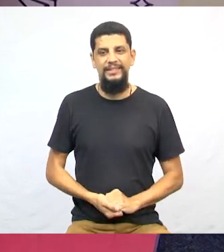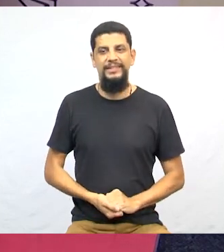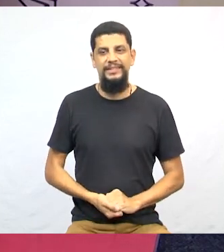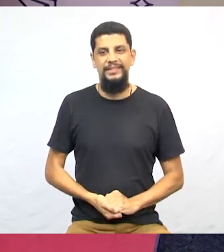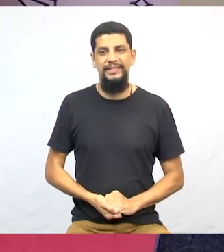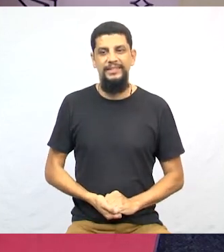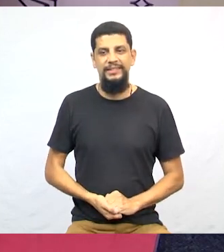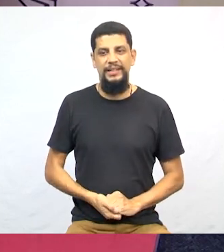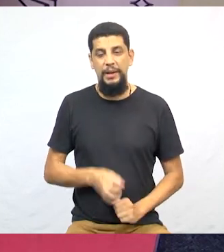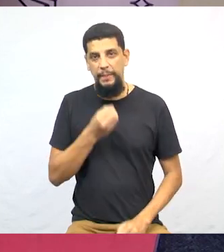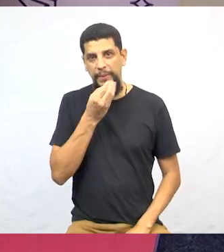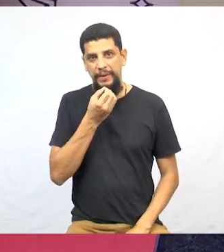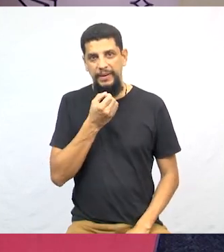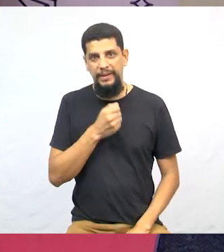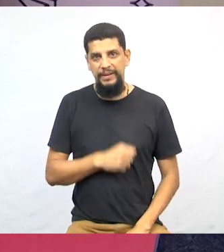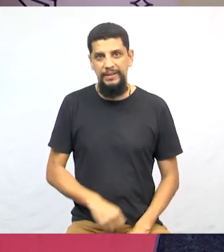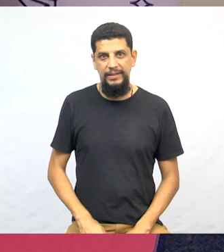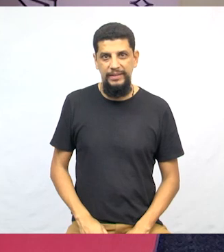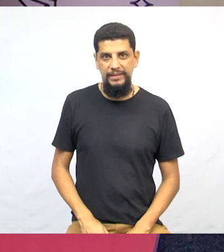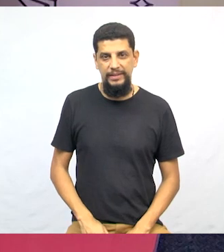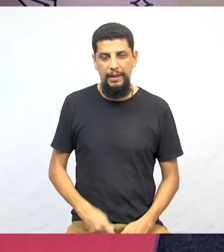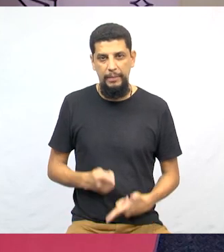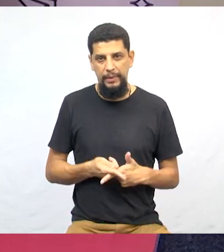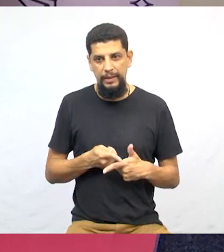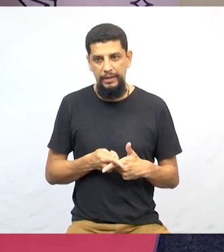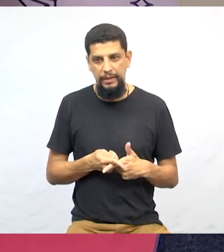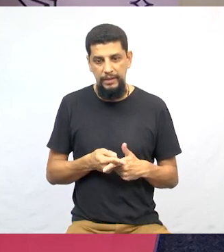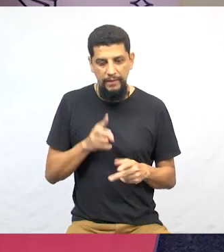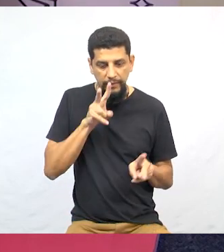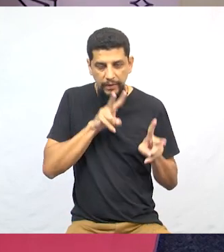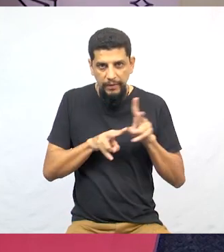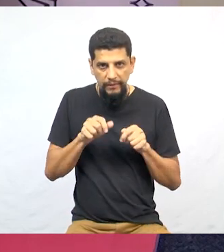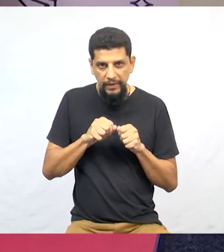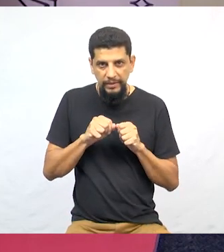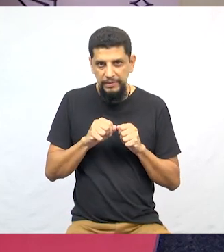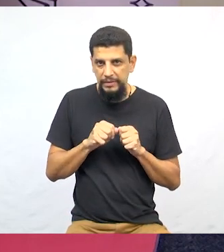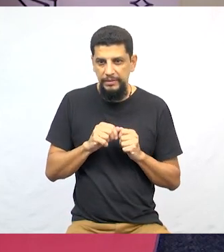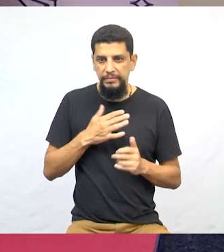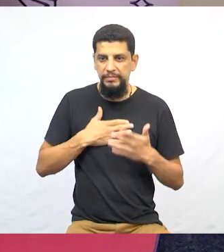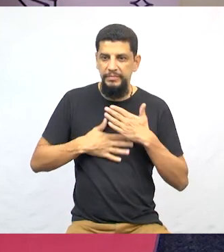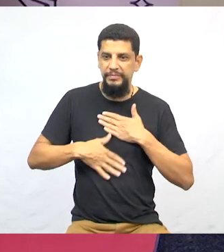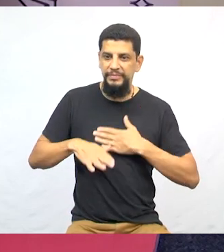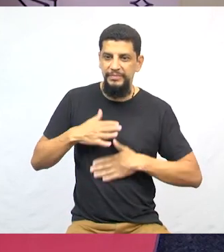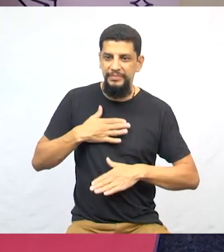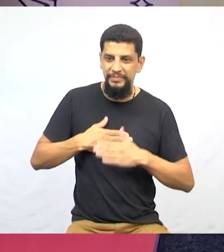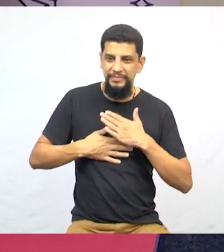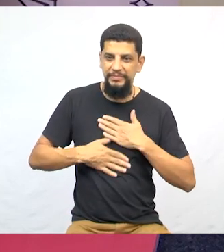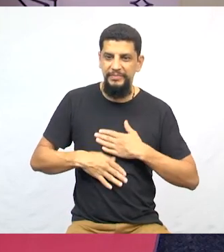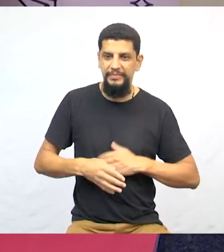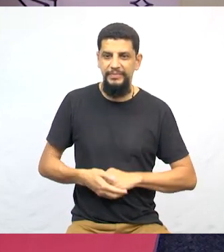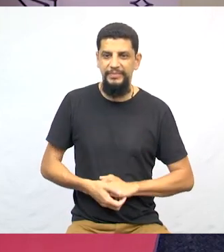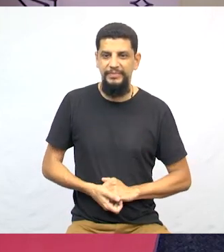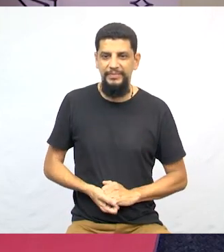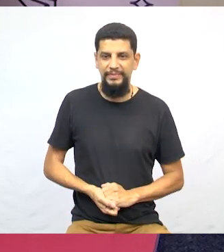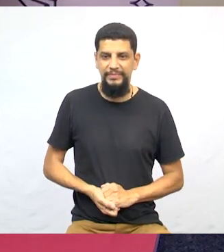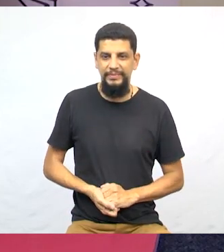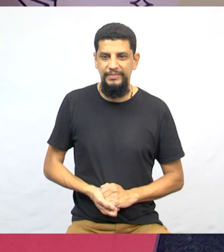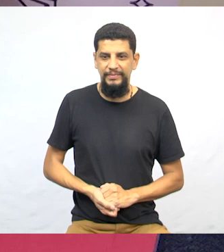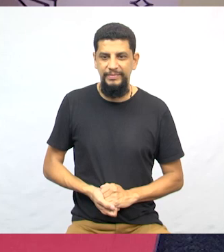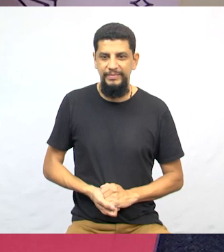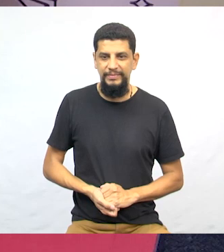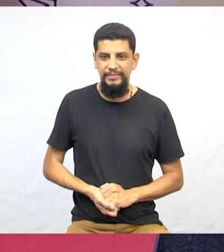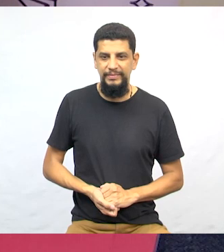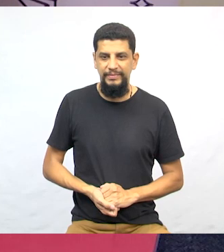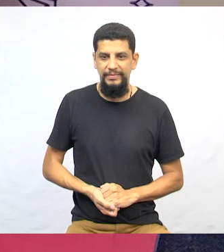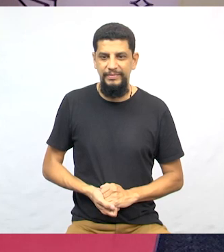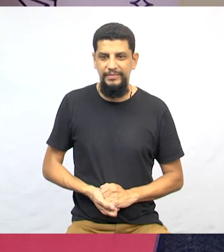bem. Entendeu? É bom quando a pessoa faz por primeiro, que depois a gente fica olhando e faz igual. Ah, é. A da próxima você vai fazer